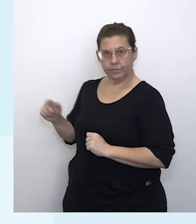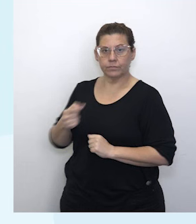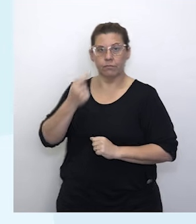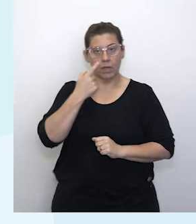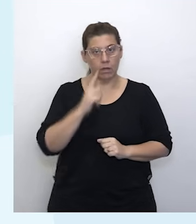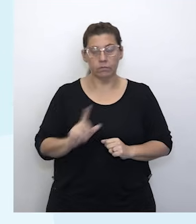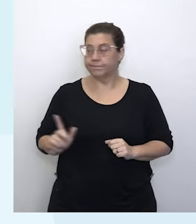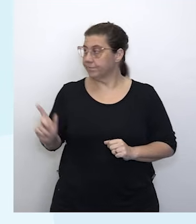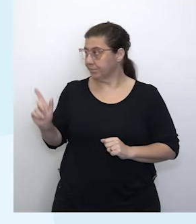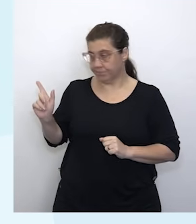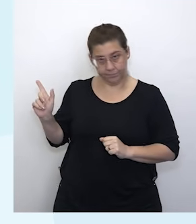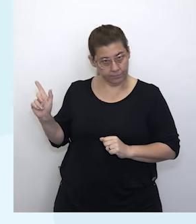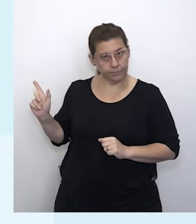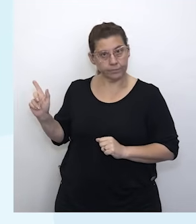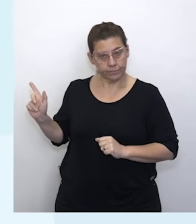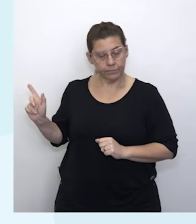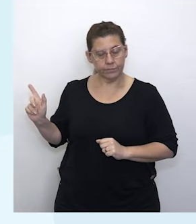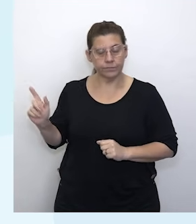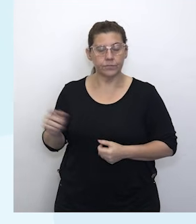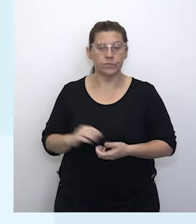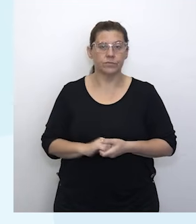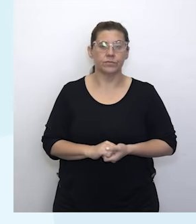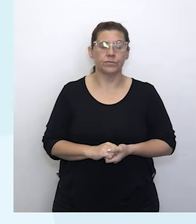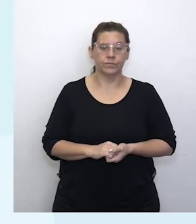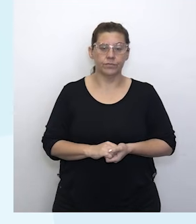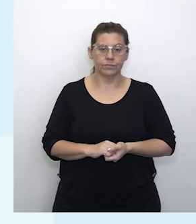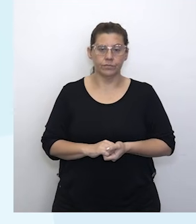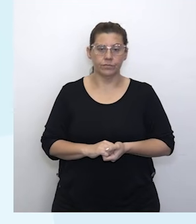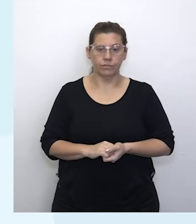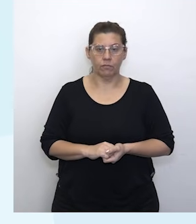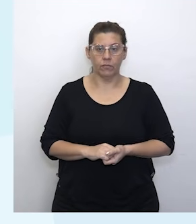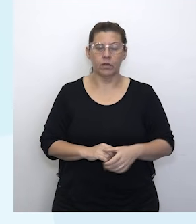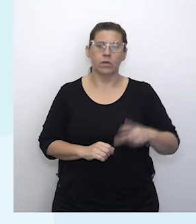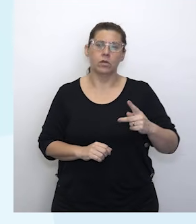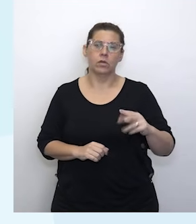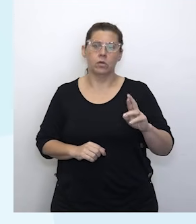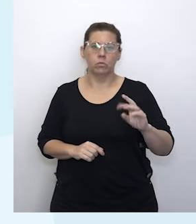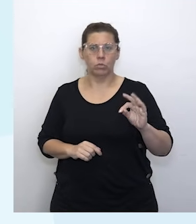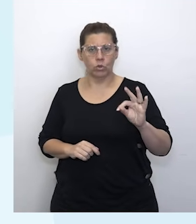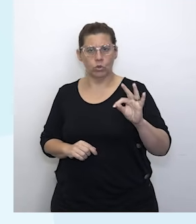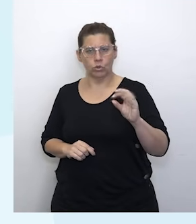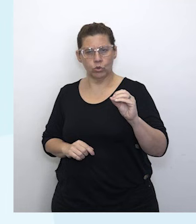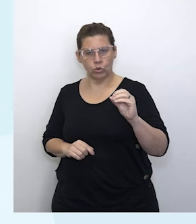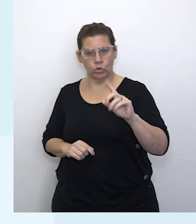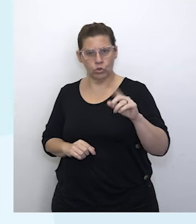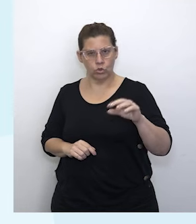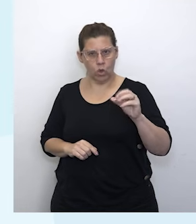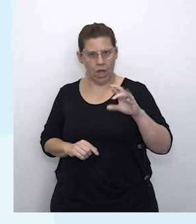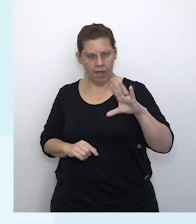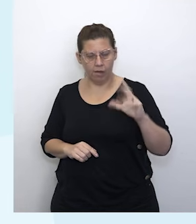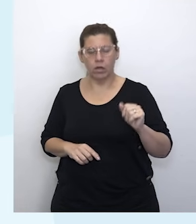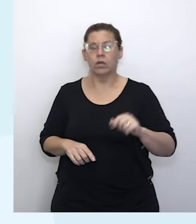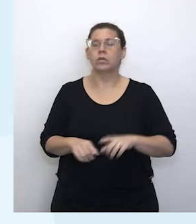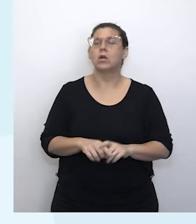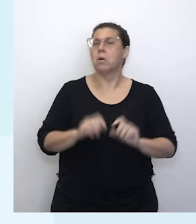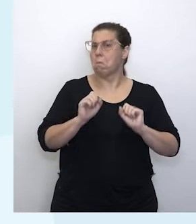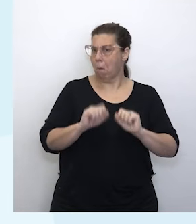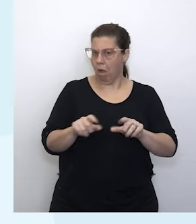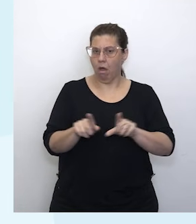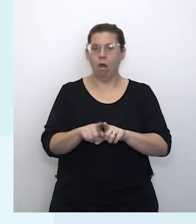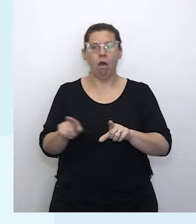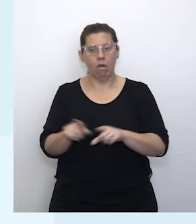neste caso aí, né, tanto os protozoários quanto as algas, eles podem fazer também reprodução